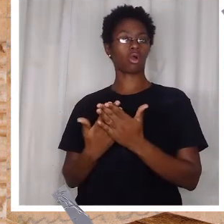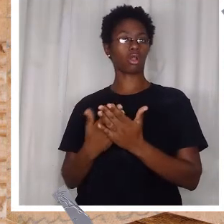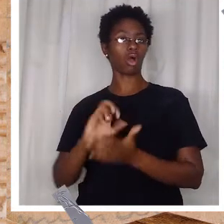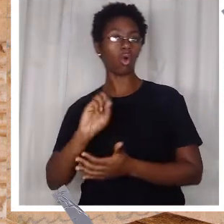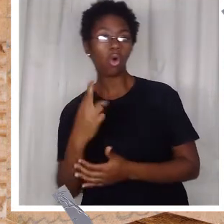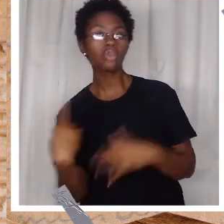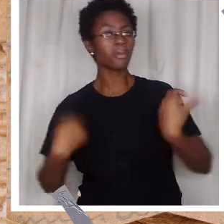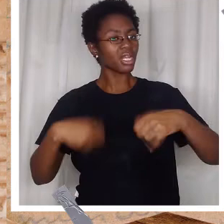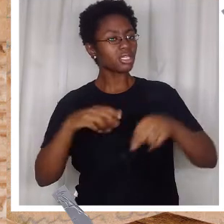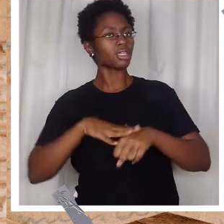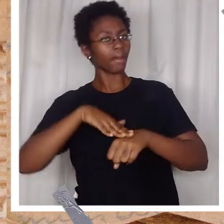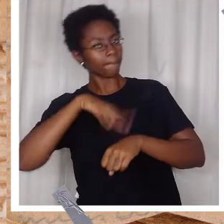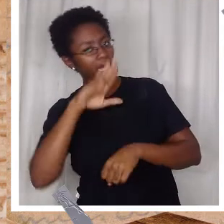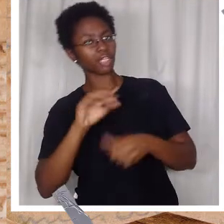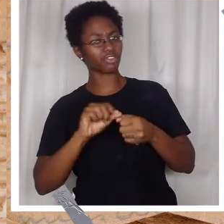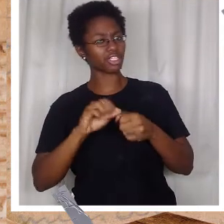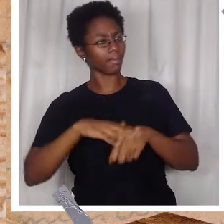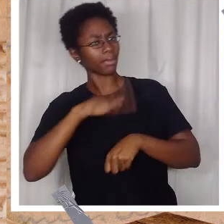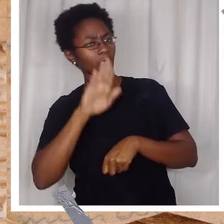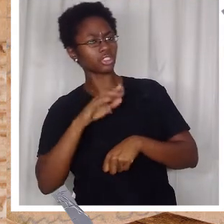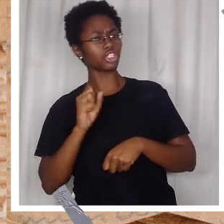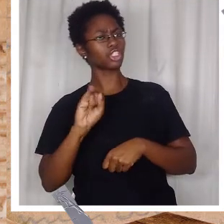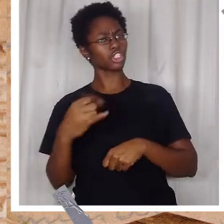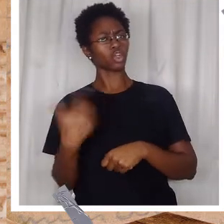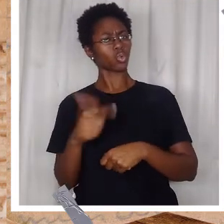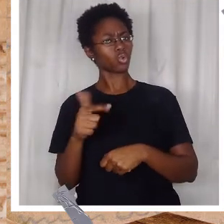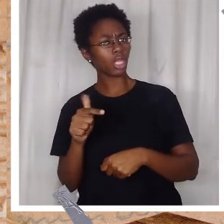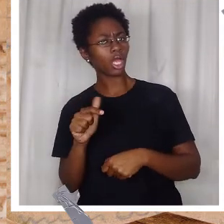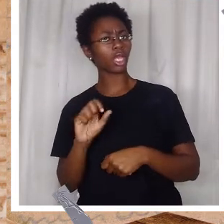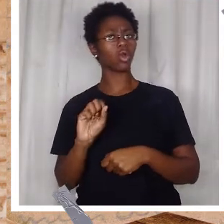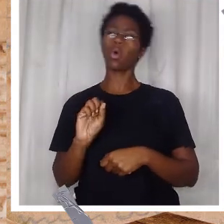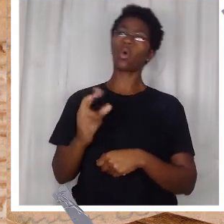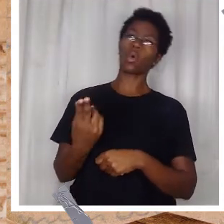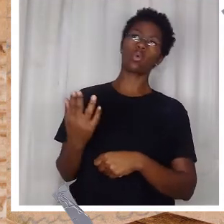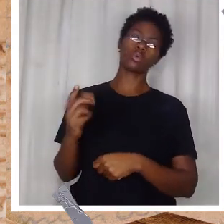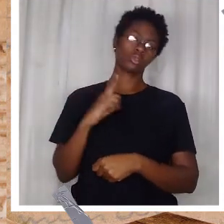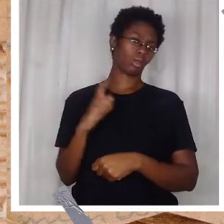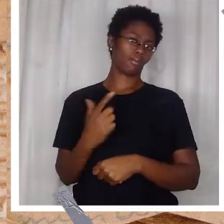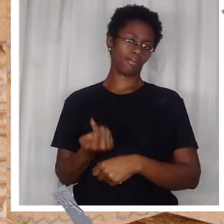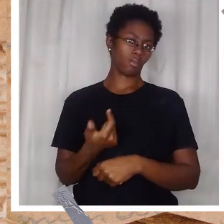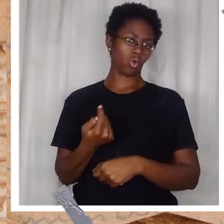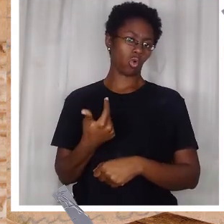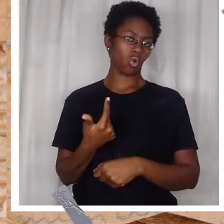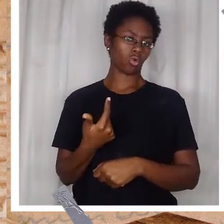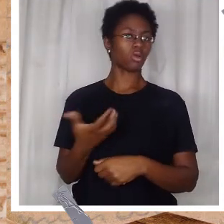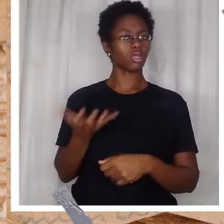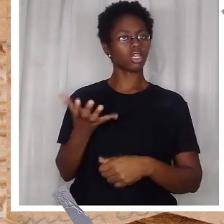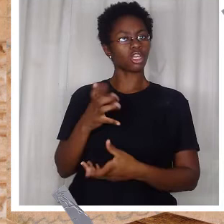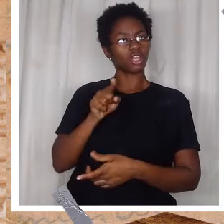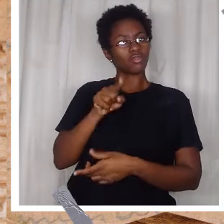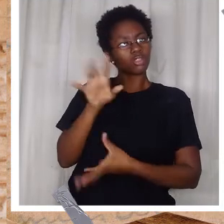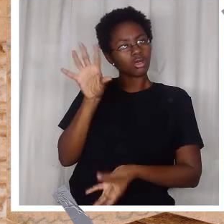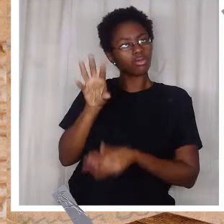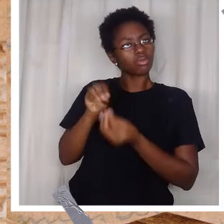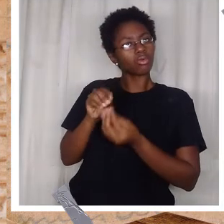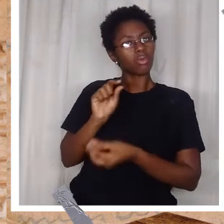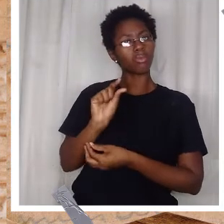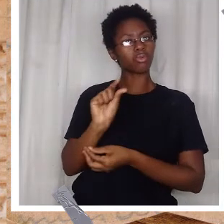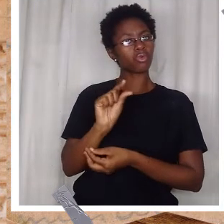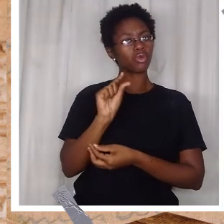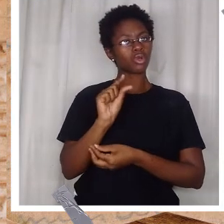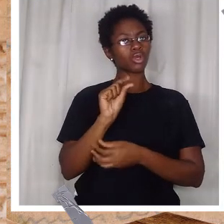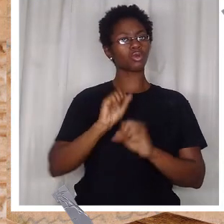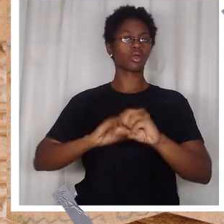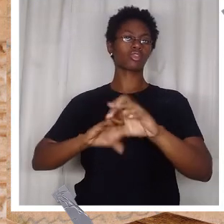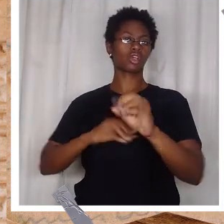precisa fazer mais disso, se não traz, ou se traz, traz pouco, né? E eu queria que você falasse um pouquinho dessa relação com a